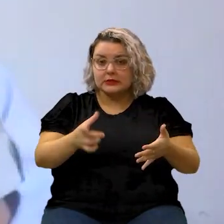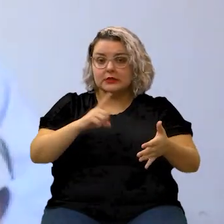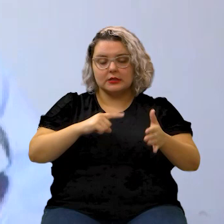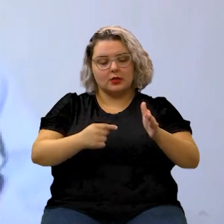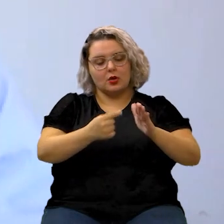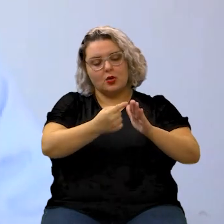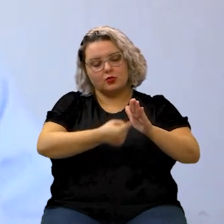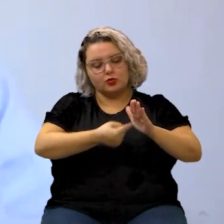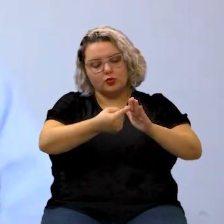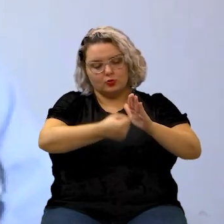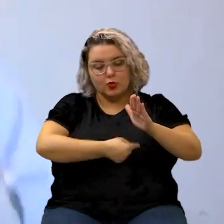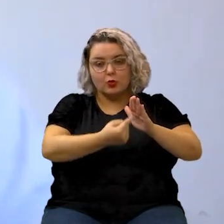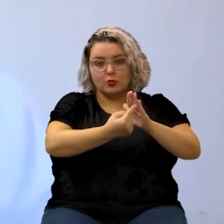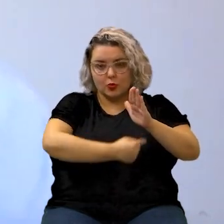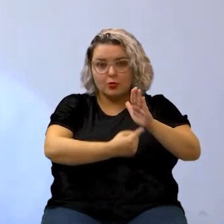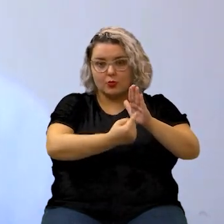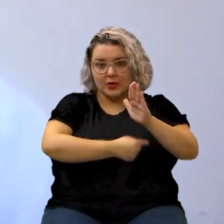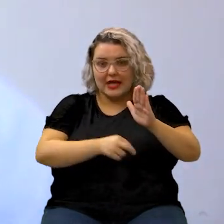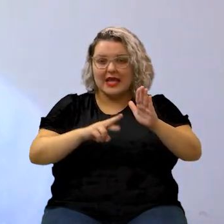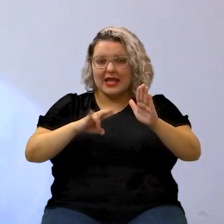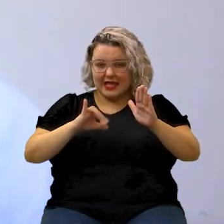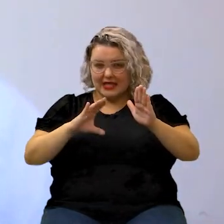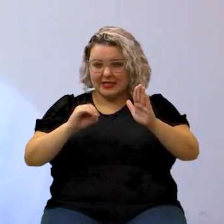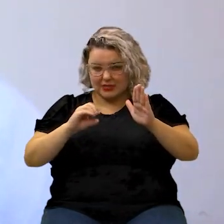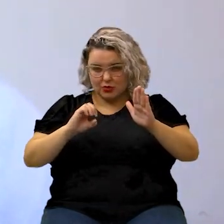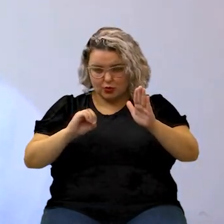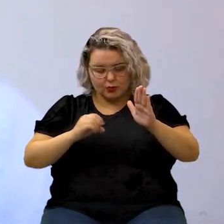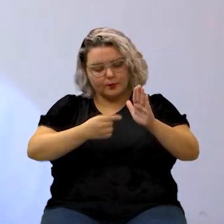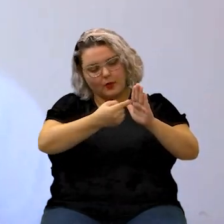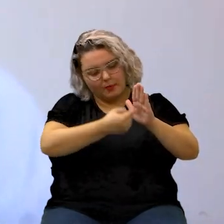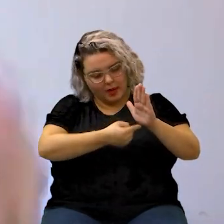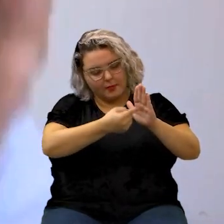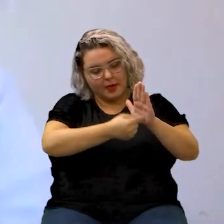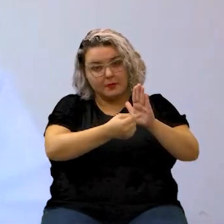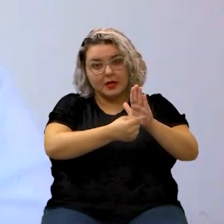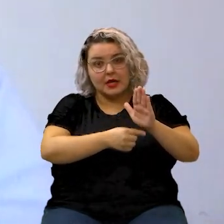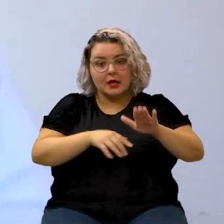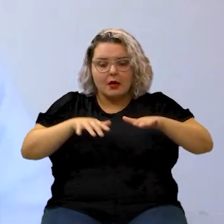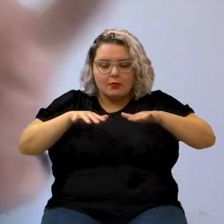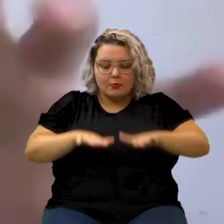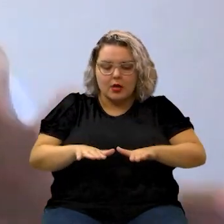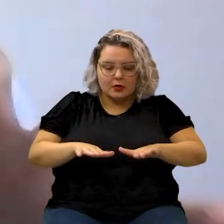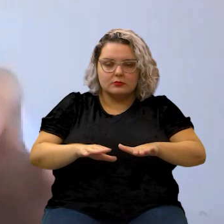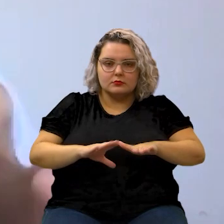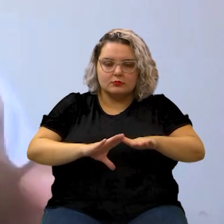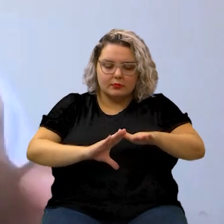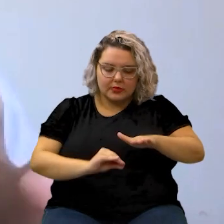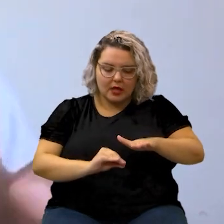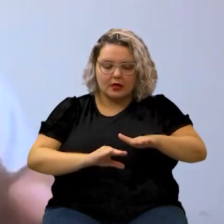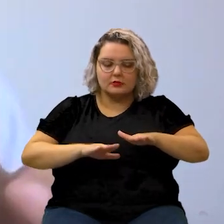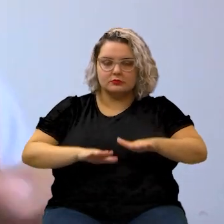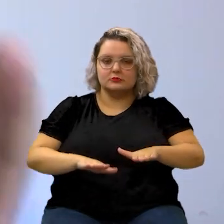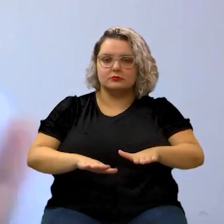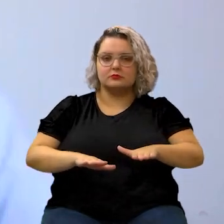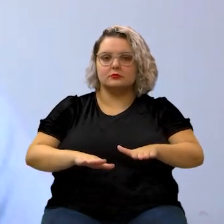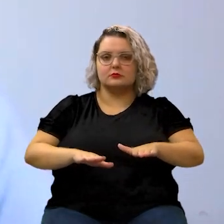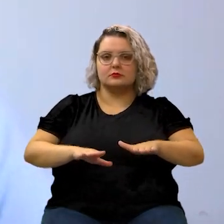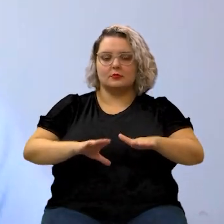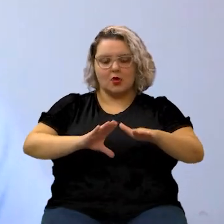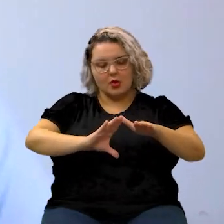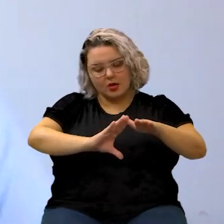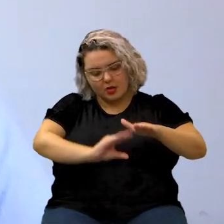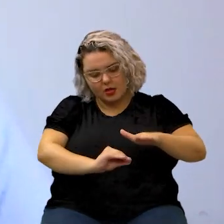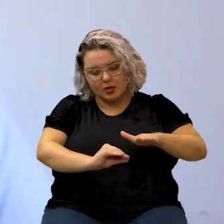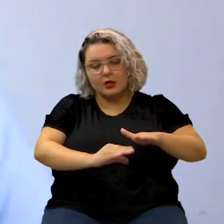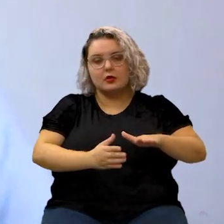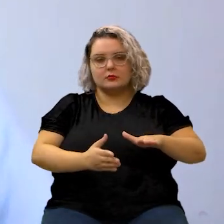tenha bastante risquinho na parte de baixo. Esse risquinho, ele ajuda com que o tênis tenha uma aderência melhor no chão, ou seja, com que ele